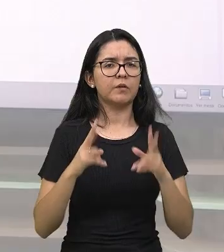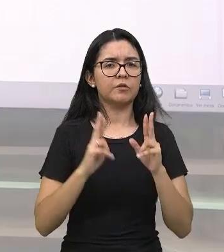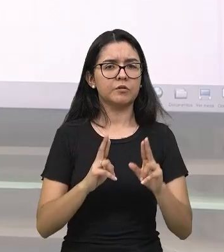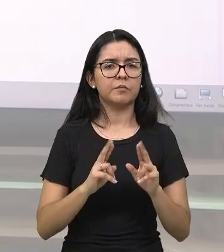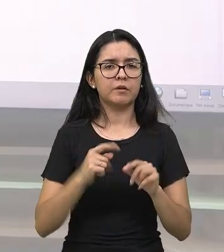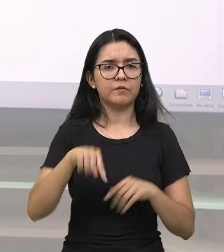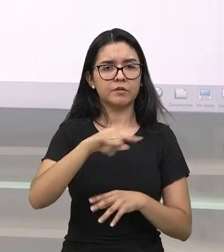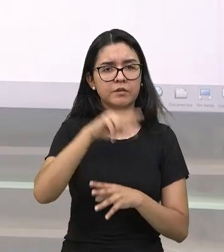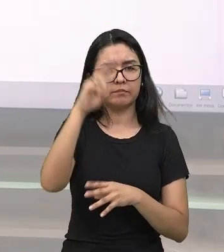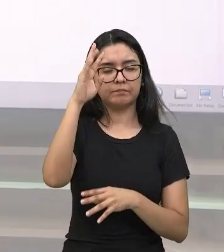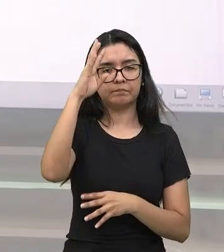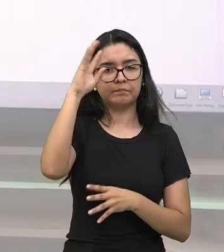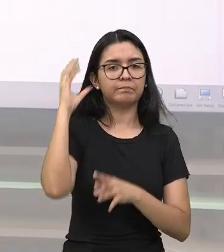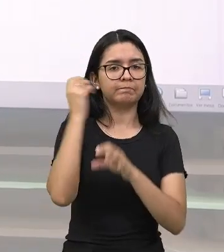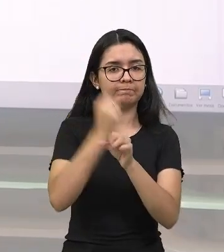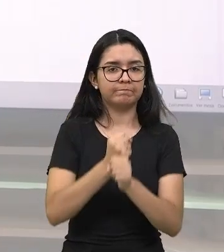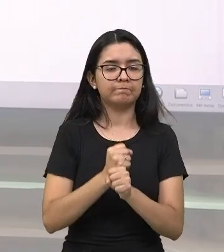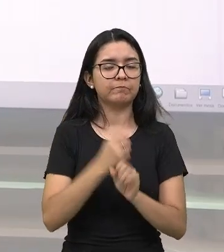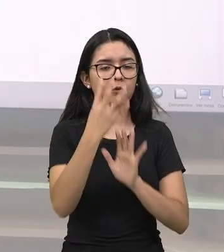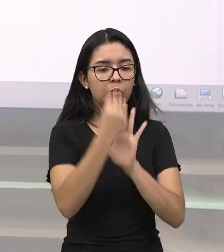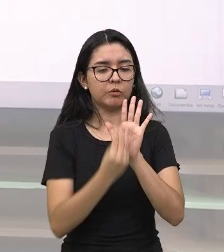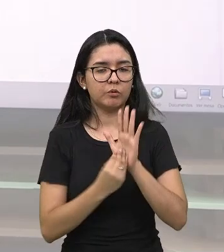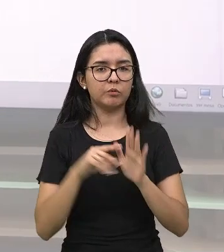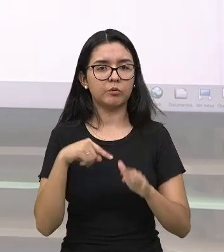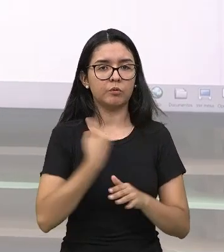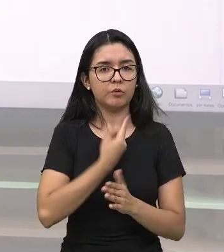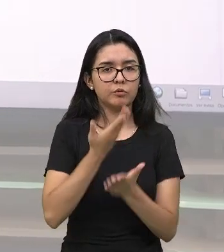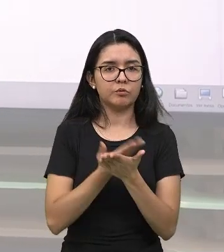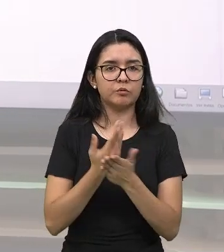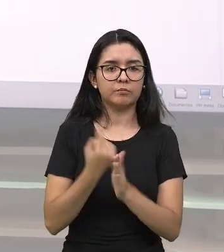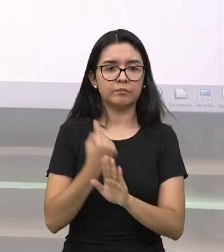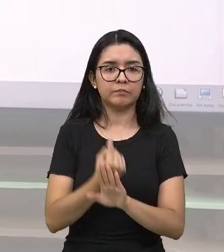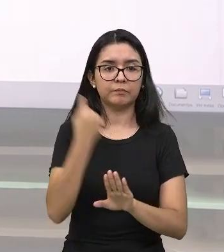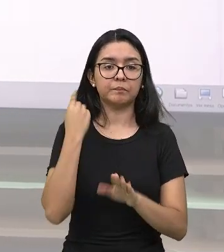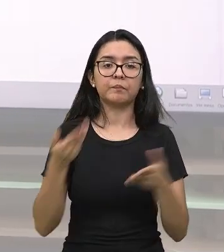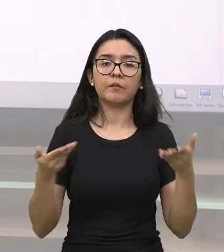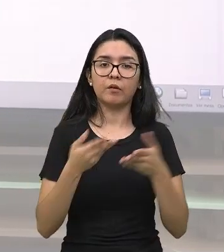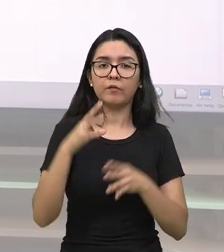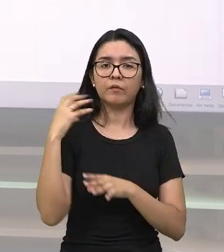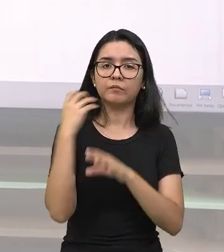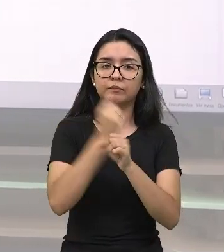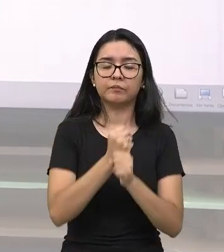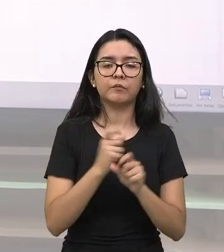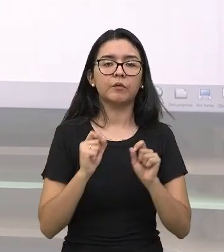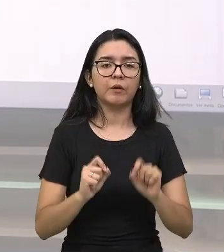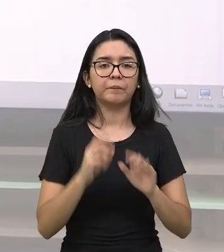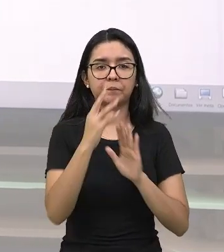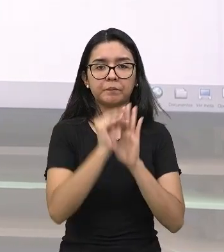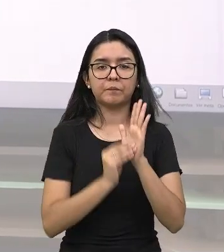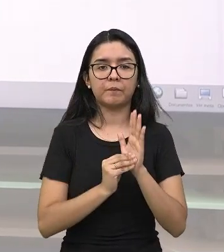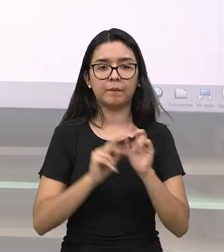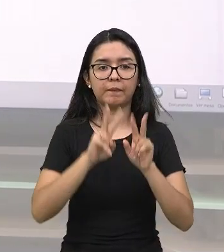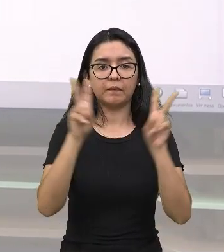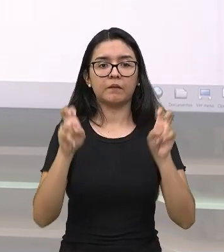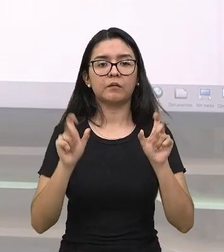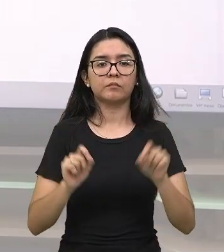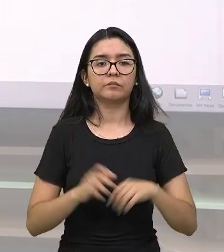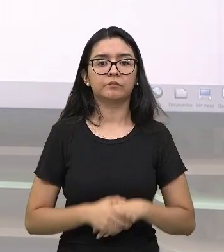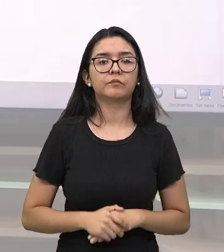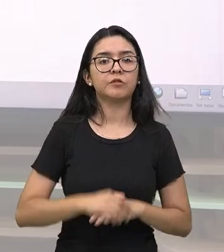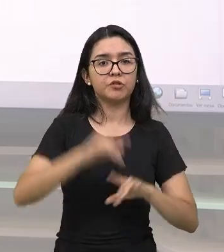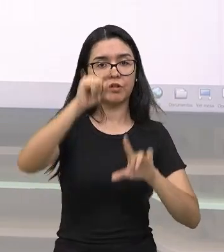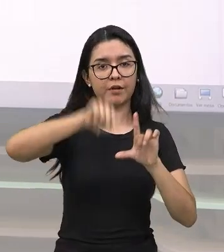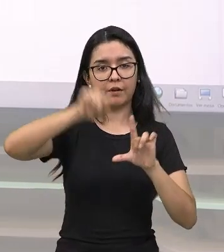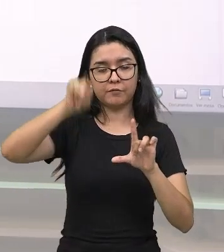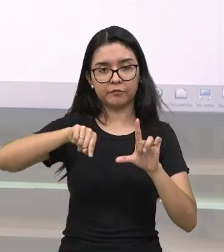esse conteúdo, um conteúdo muito bacana que nós abordamos ao longo da nossa aula. Agora eu vou relembrar aqui um pouquinho com você aplicações de